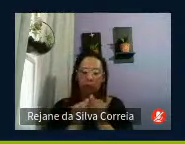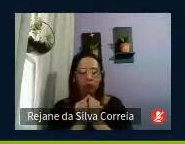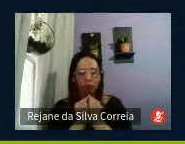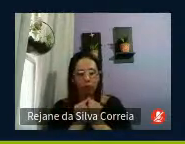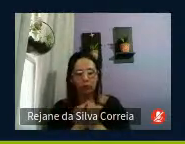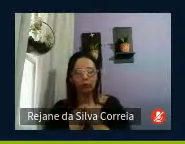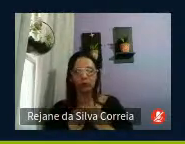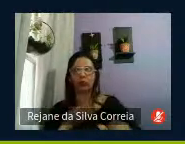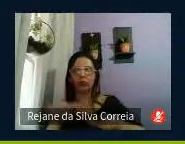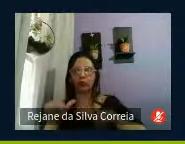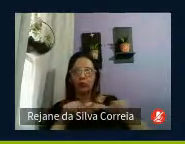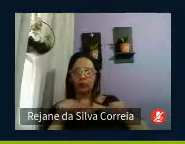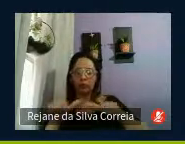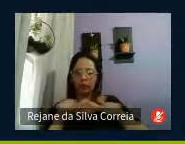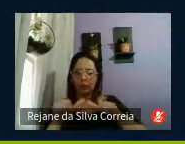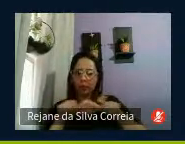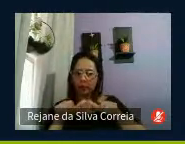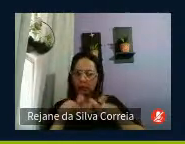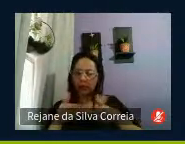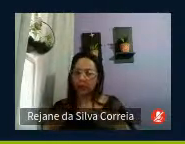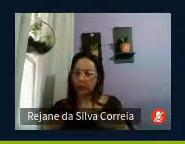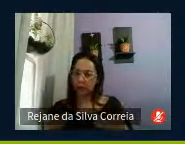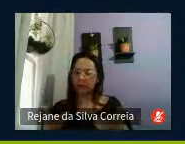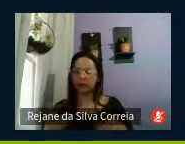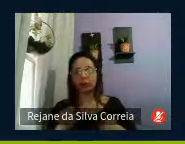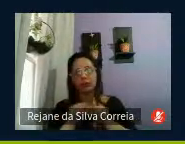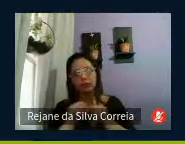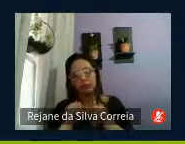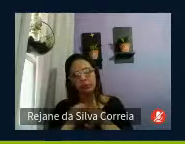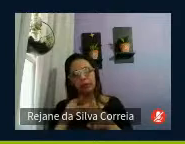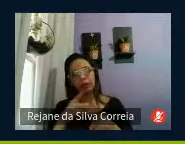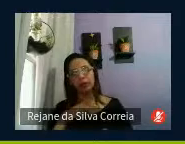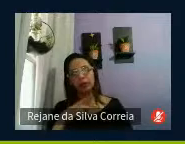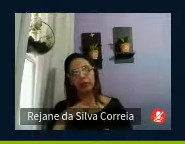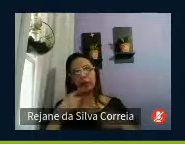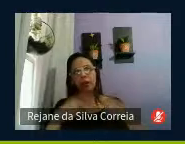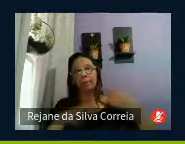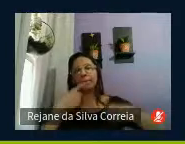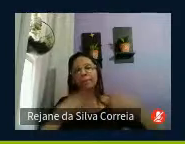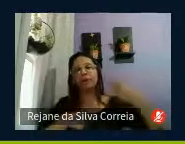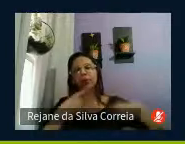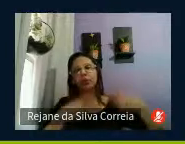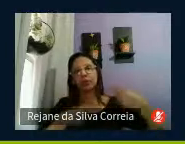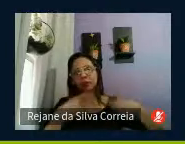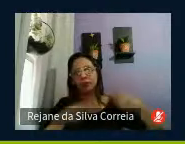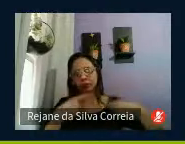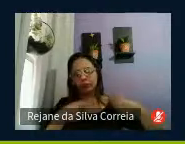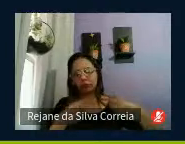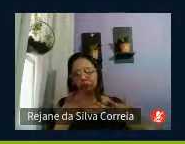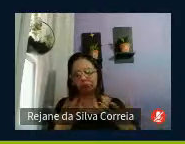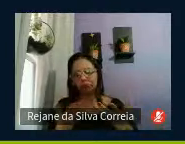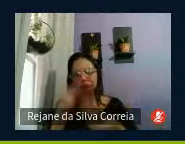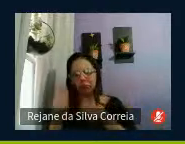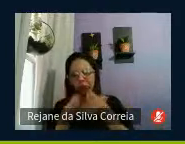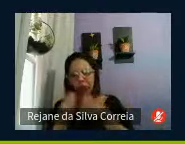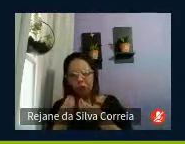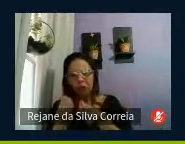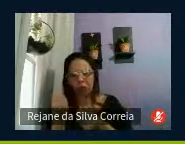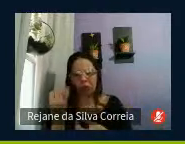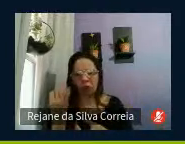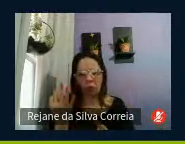trabalhando em prol do aluno, também as proposições políticas. Que proposições políticas são essas?